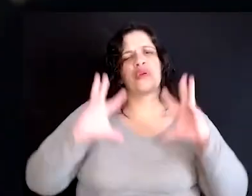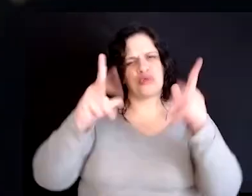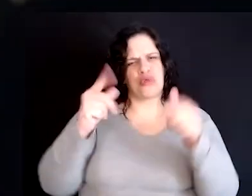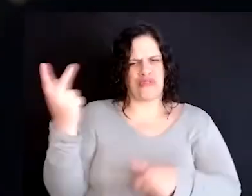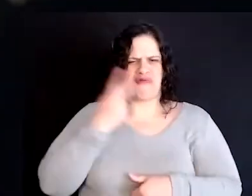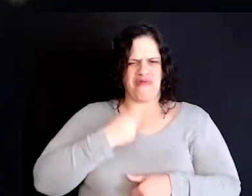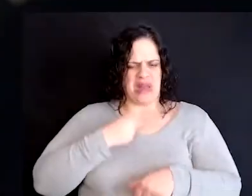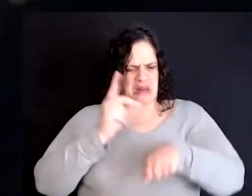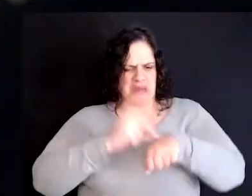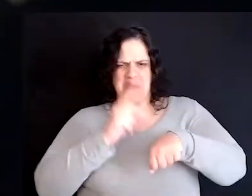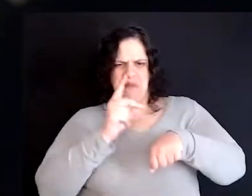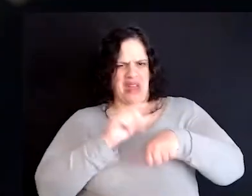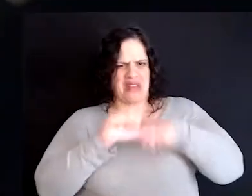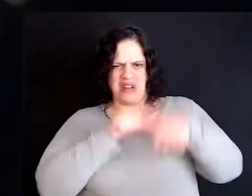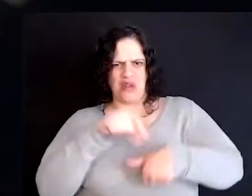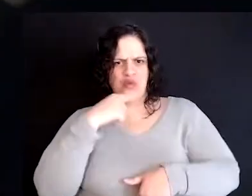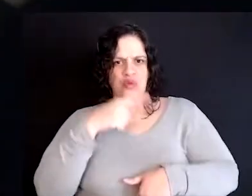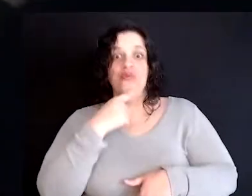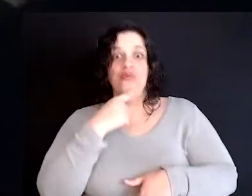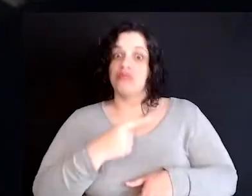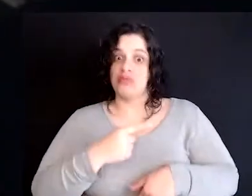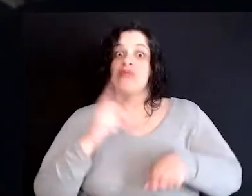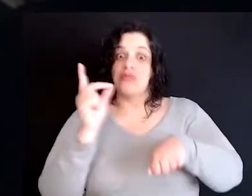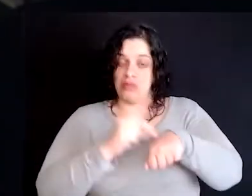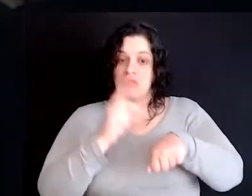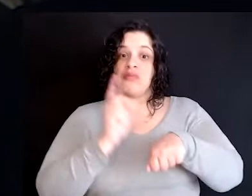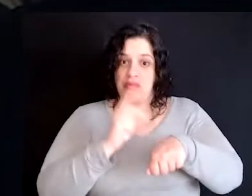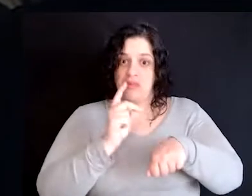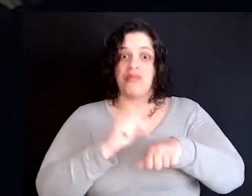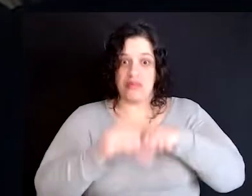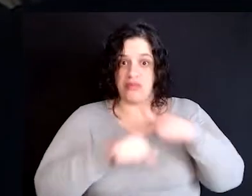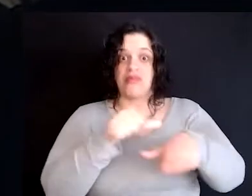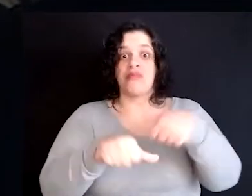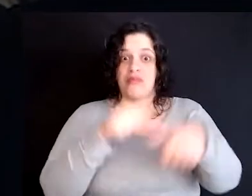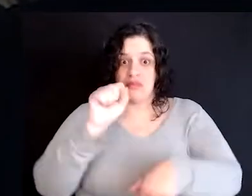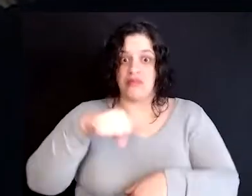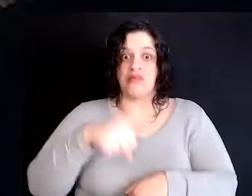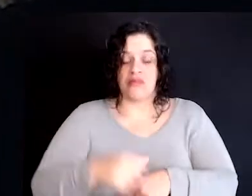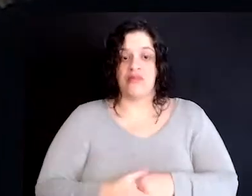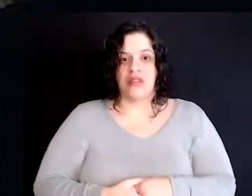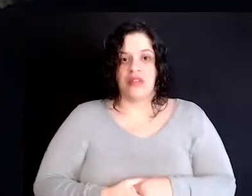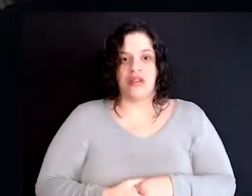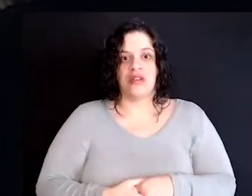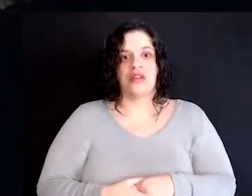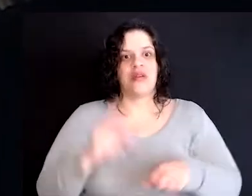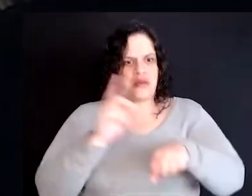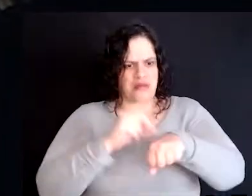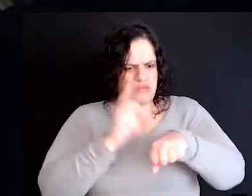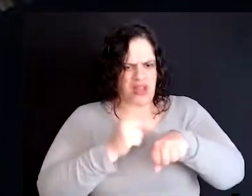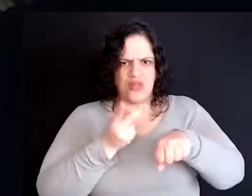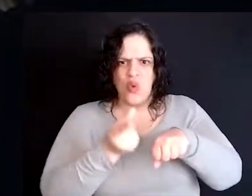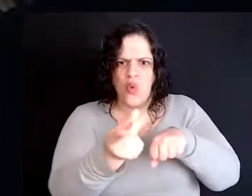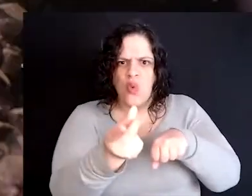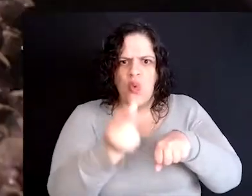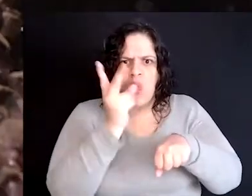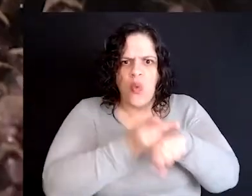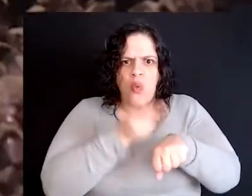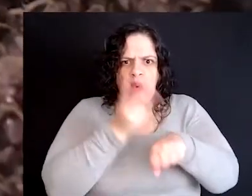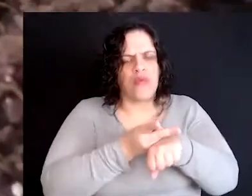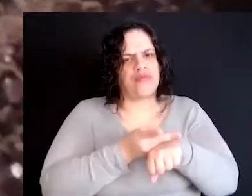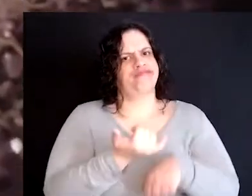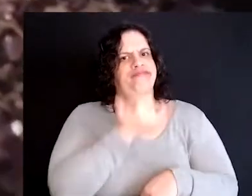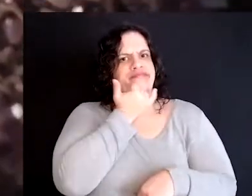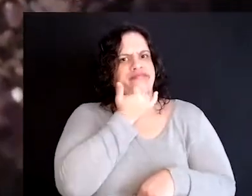Todo mundo fala assim, pedra não se transforma. A pedra é imutável. Sempre ouvi, a pedra é imutável.